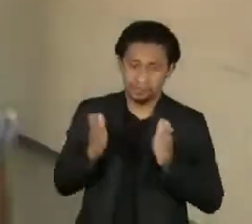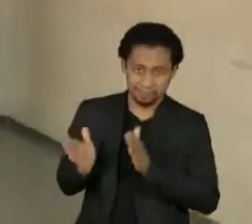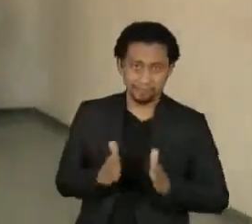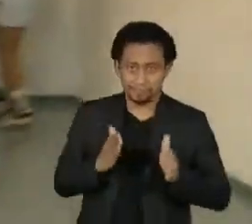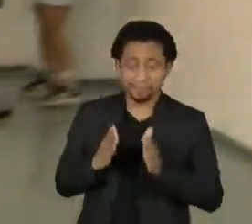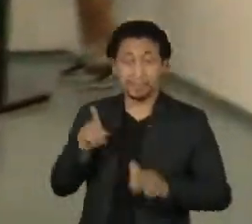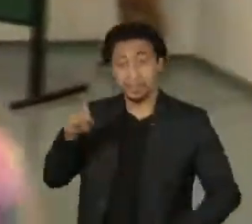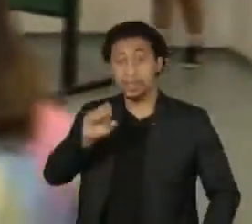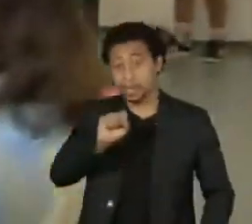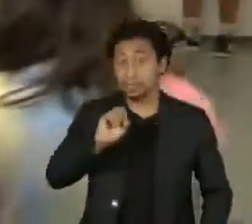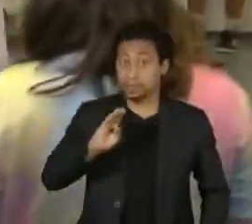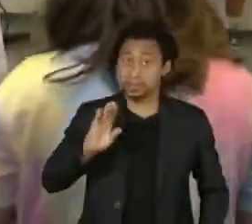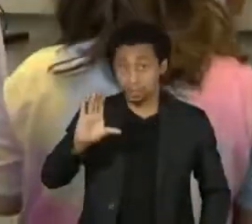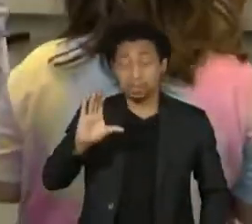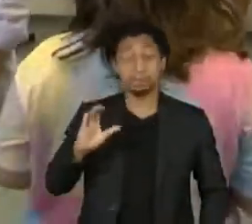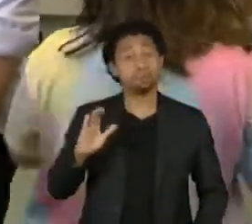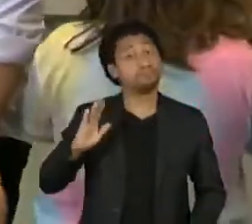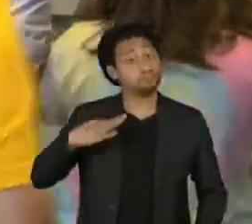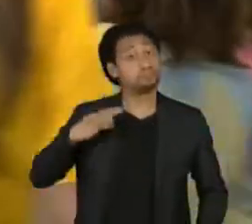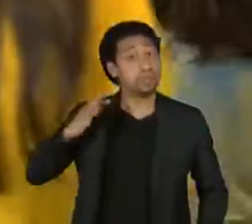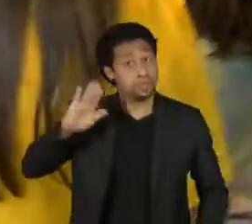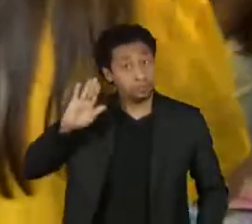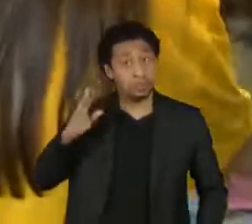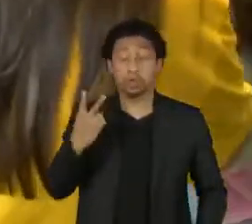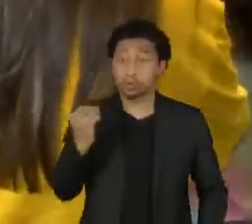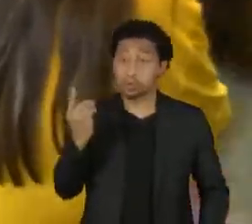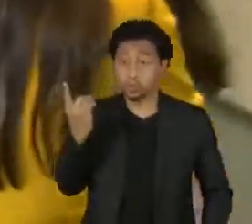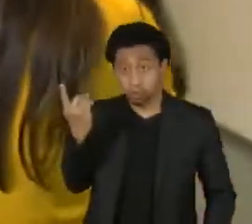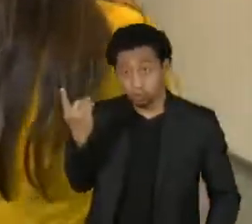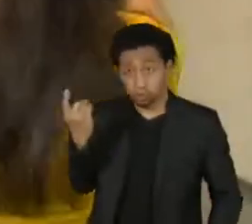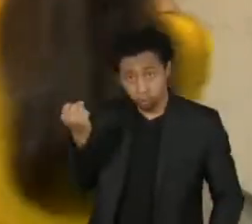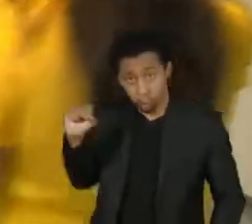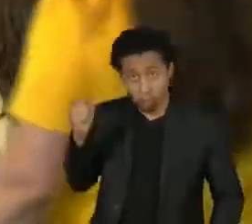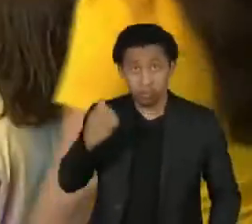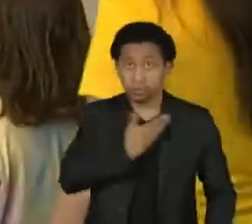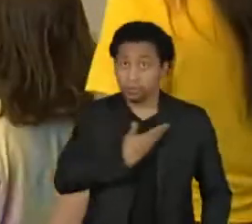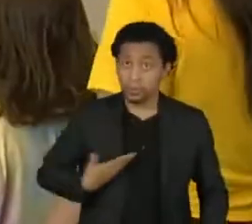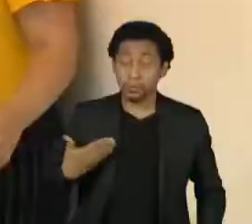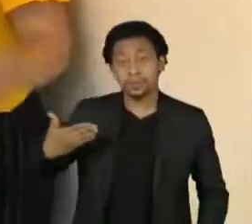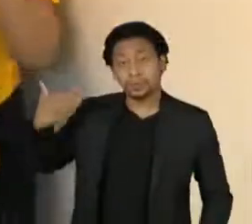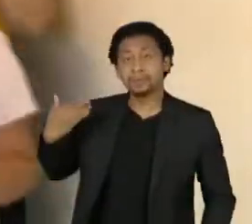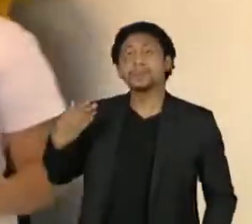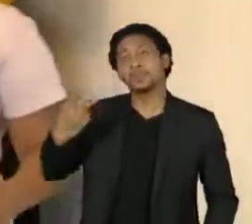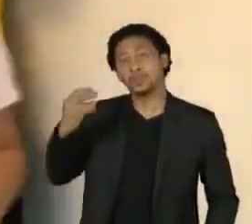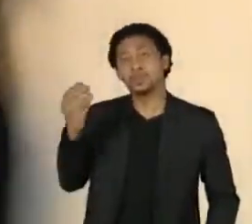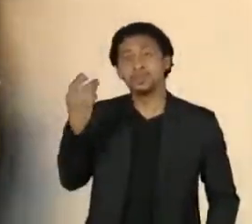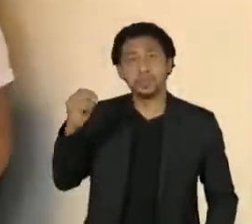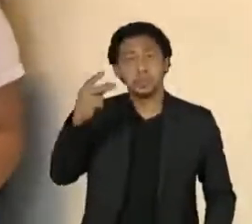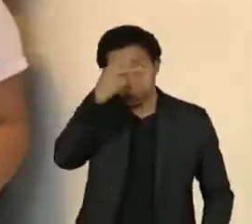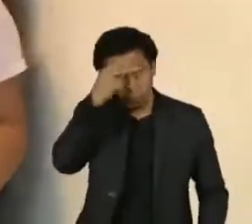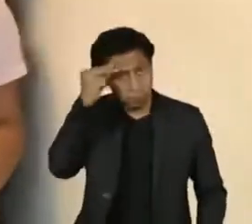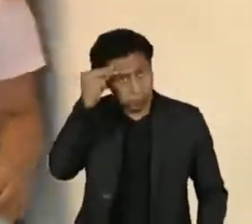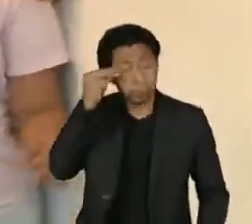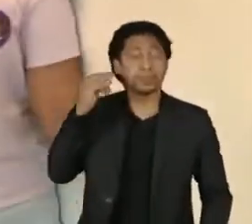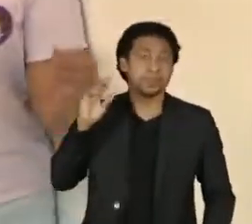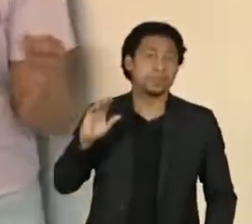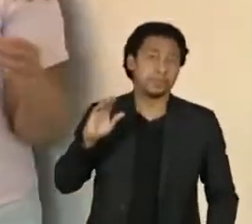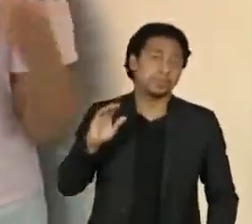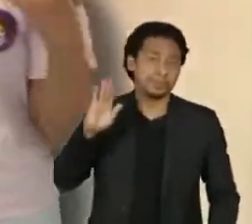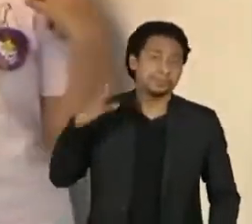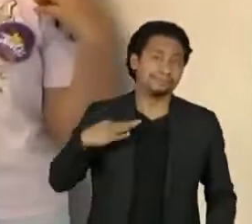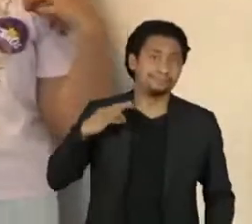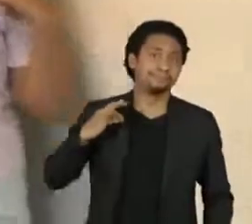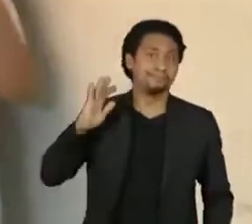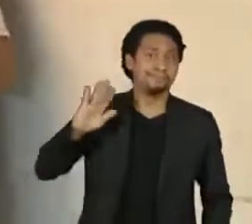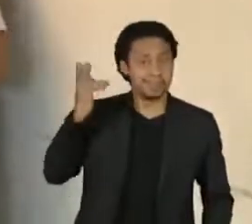nas eleições de 2018 e também concorreu à Prefeitura de São Paulo em 2020. Foi ao segundo turno, mas perdeu a disputa